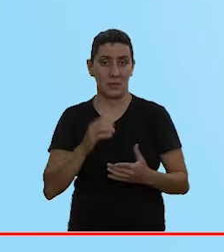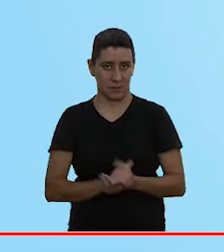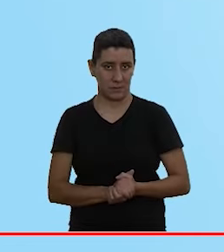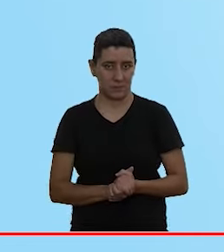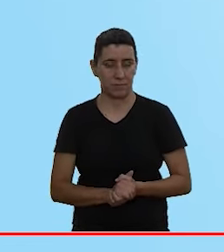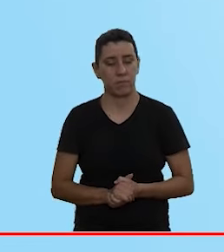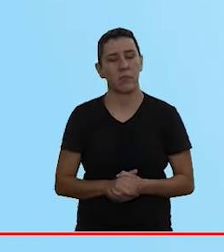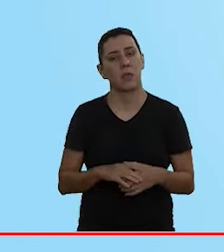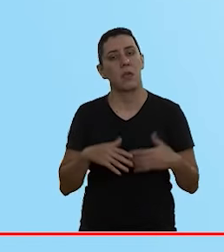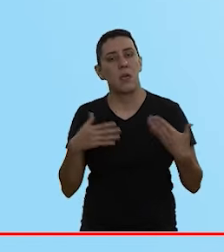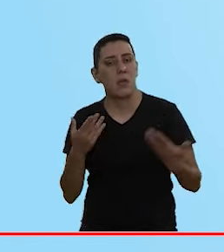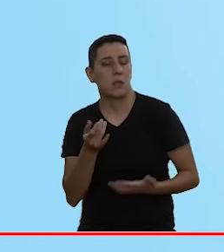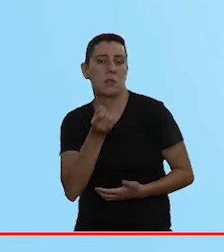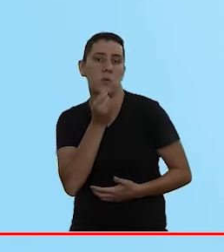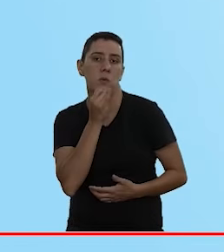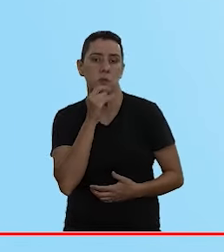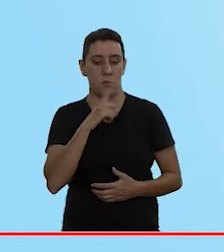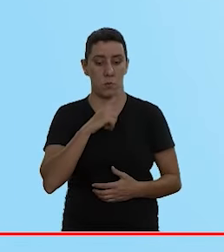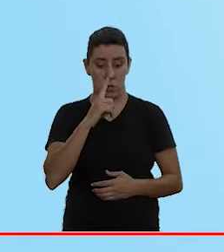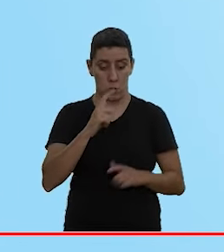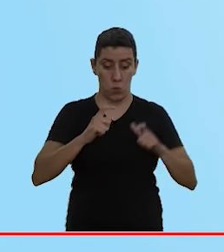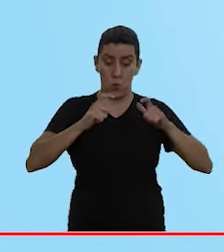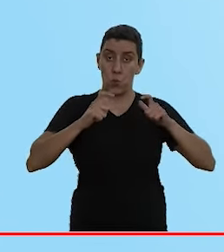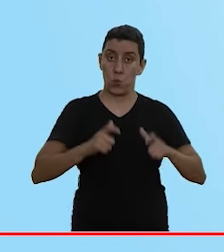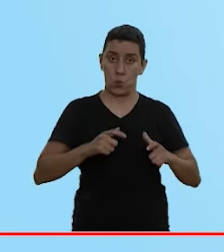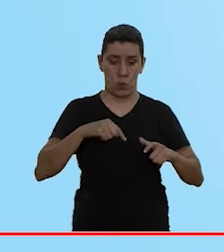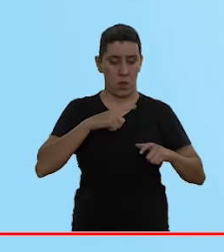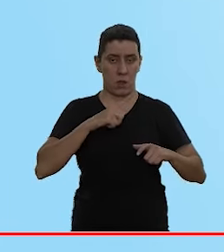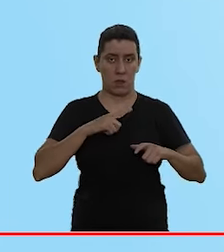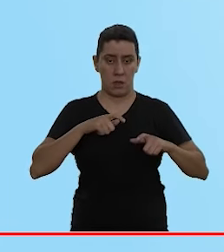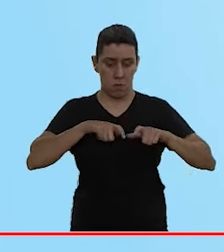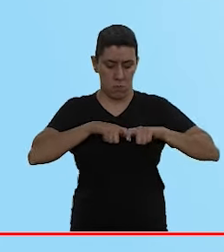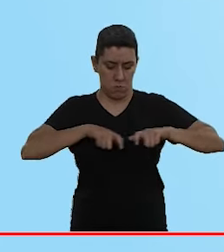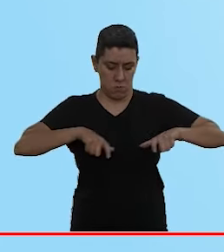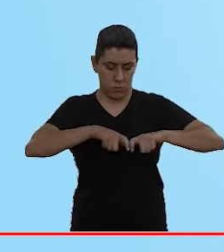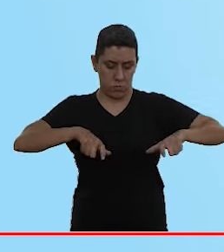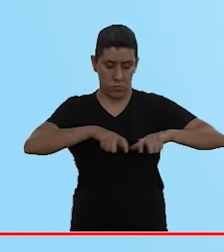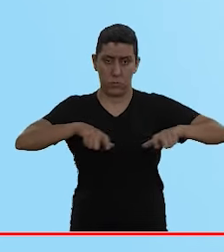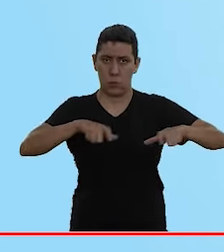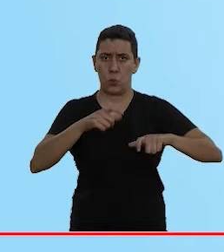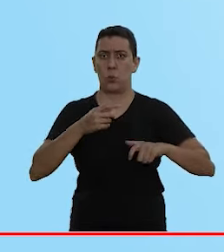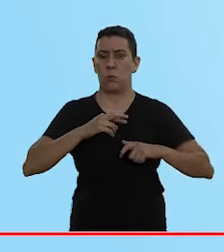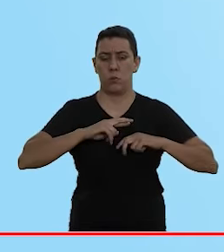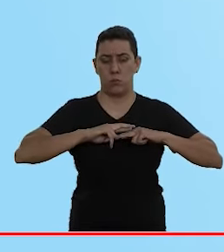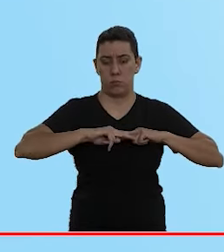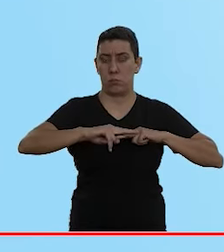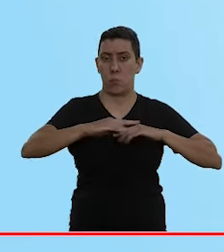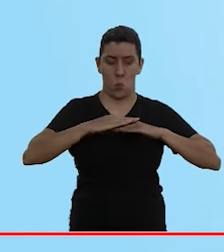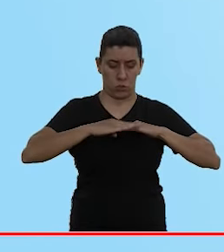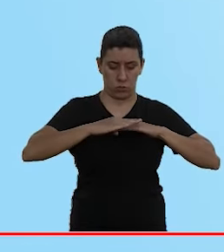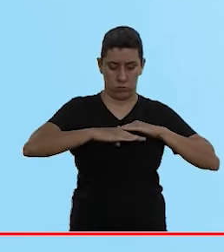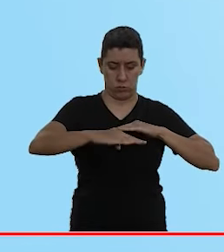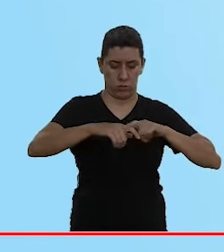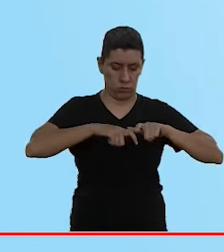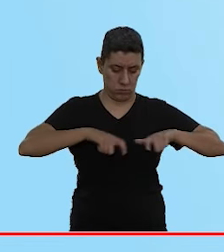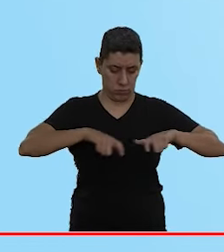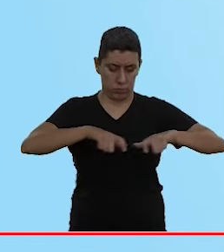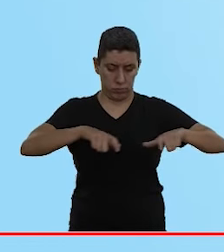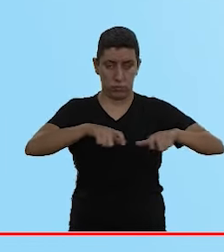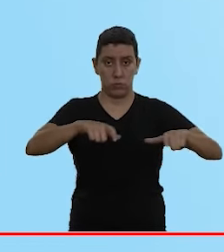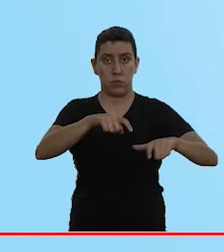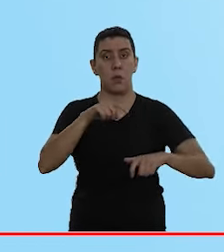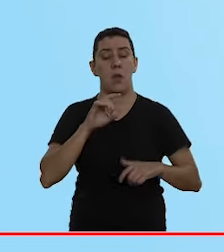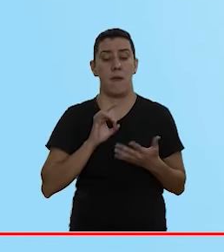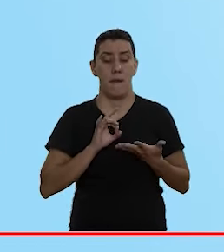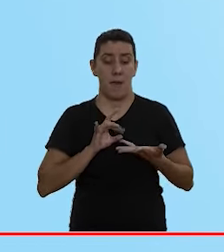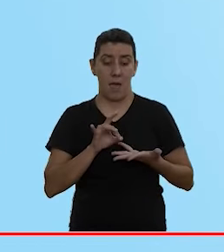né, com uma série de módulos, ou seja, quando você coloca diversos módulos em série, as tensões de cada um dos módulos vão